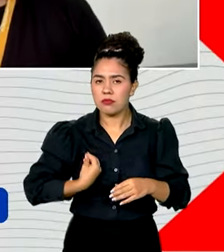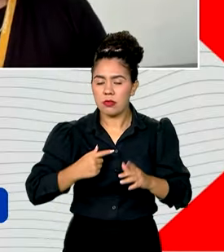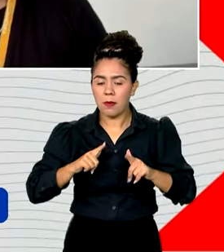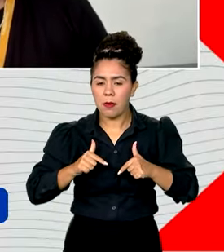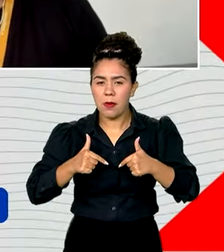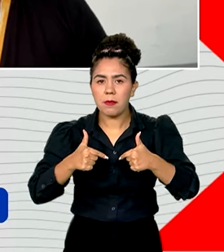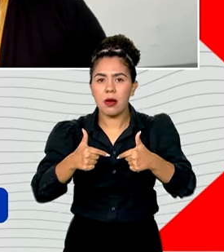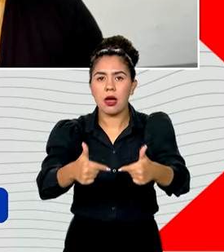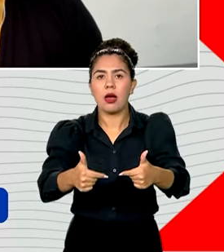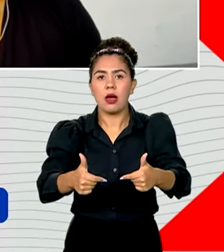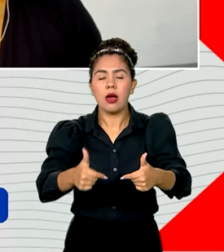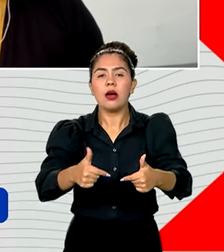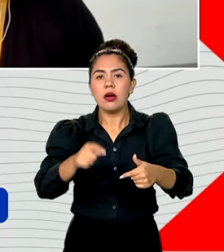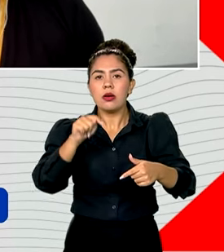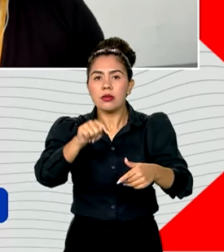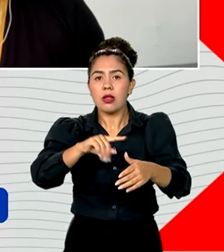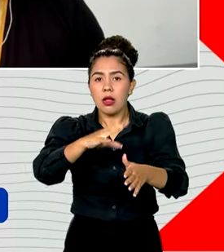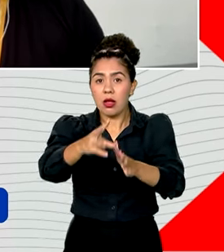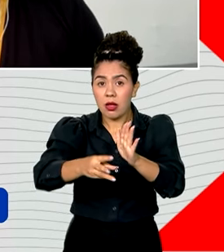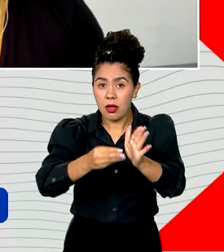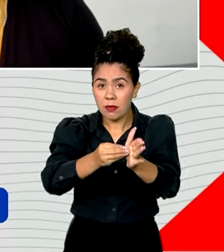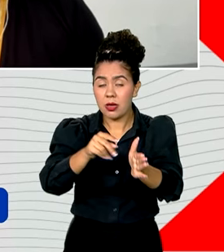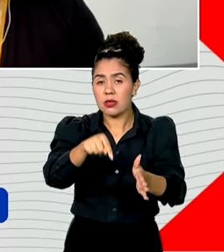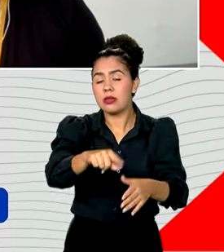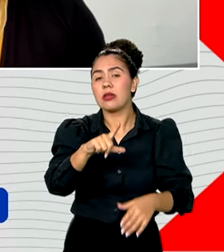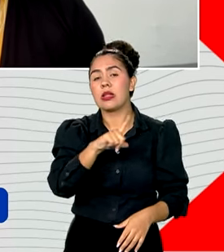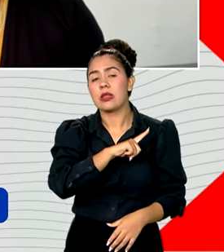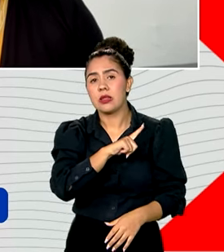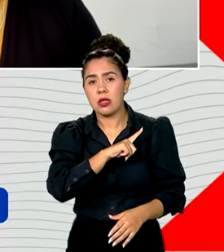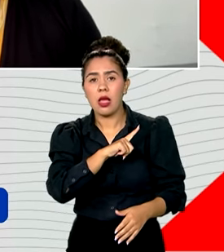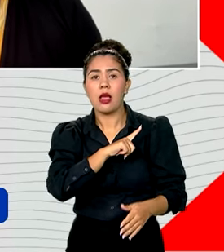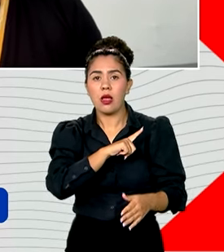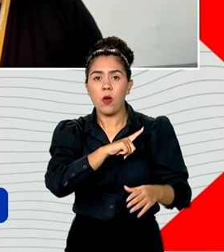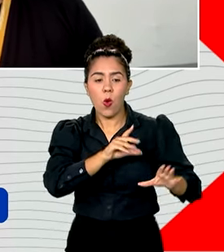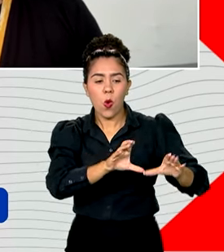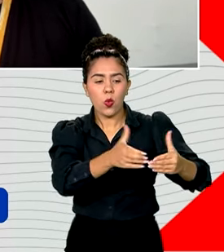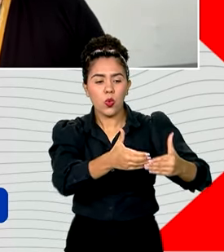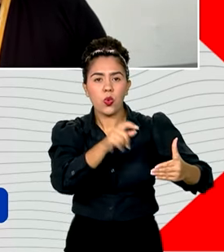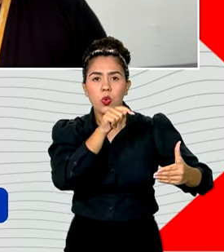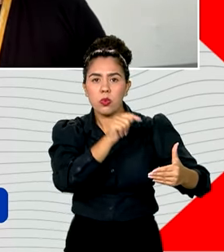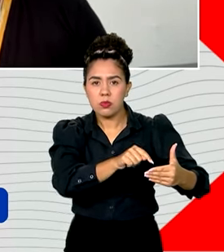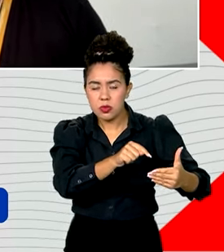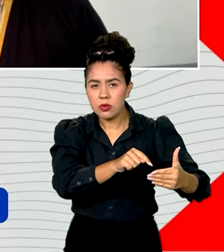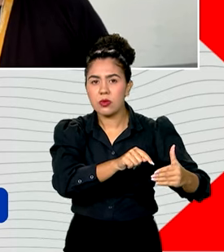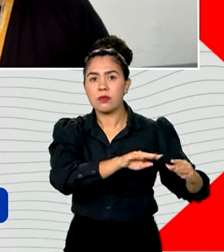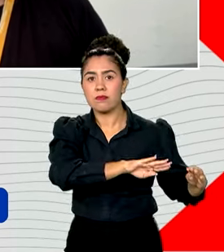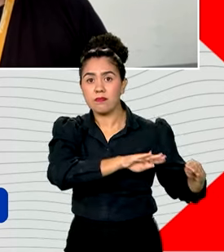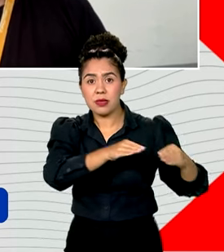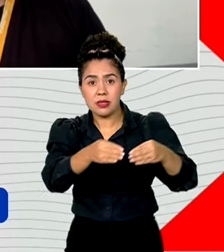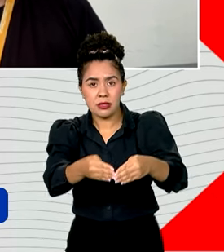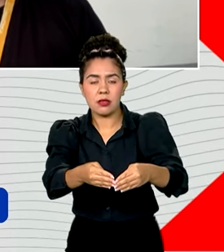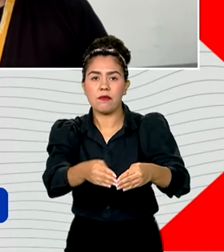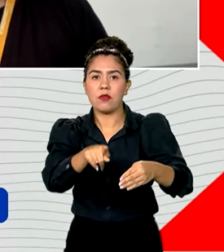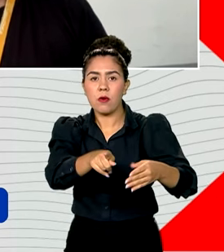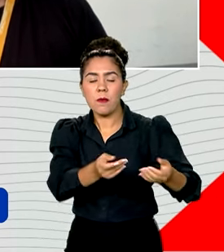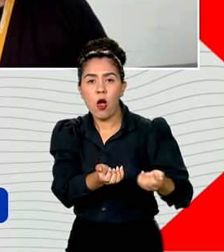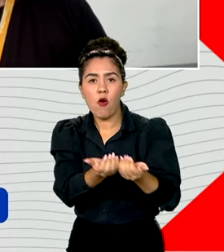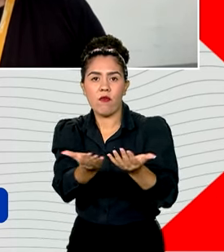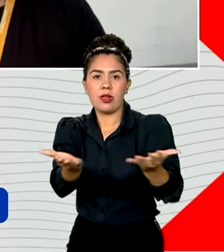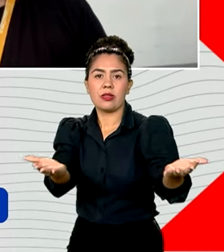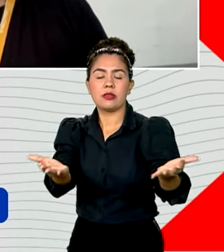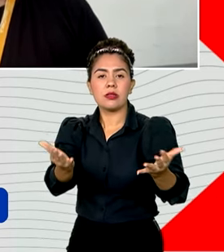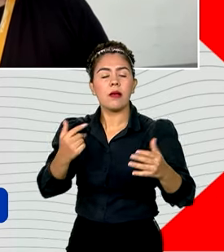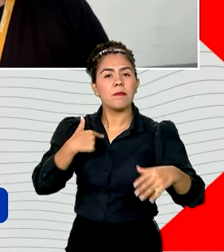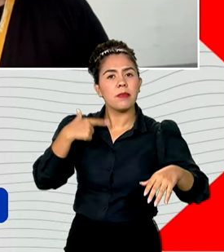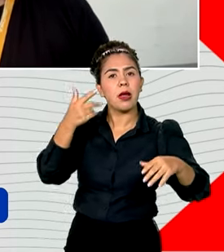fator Amazônia nós temos um grupo dedicado com instituições da região para pensar as melhores